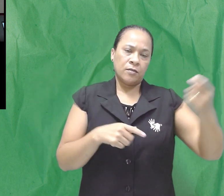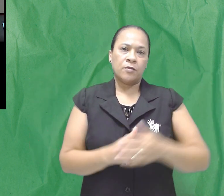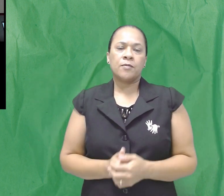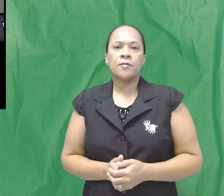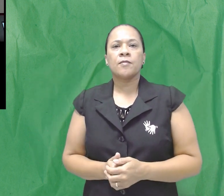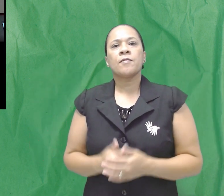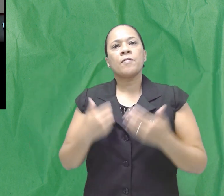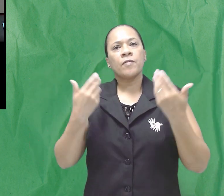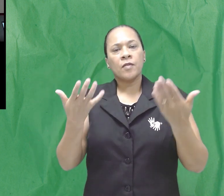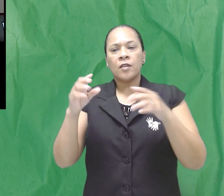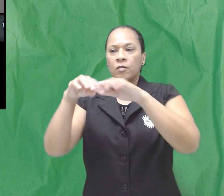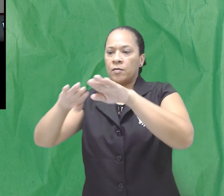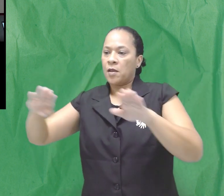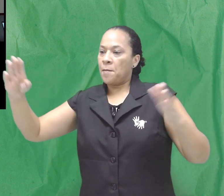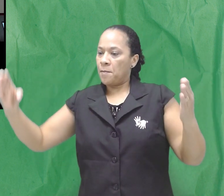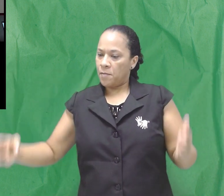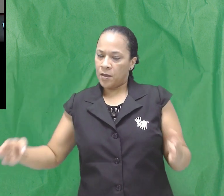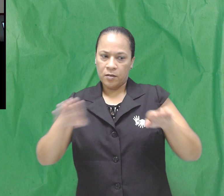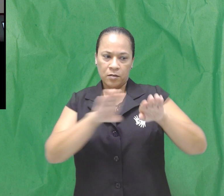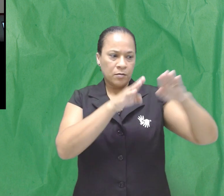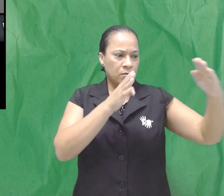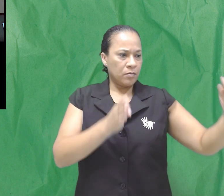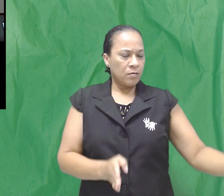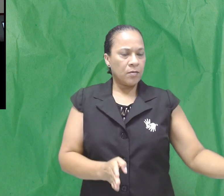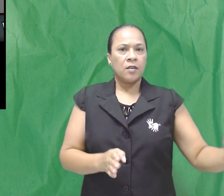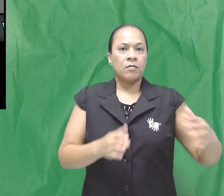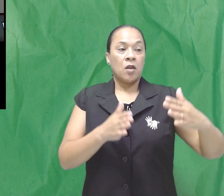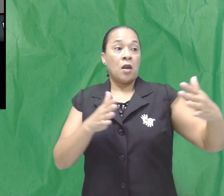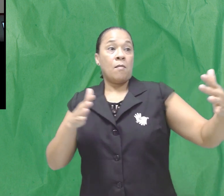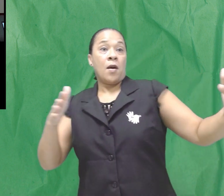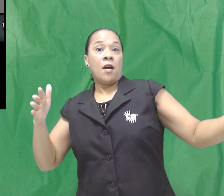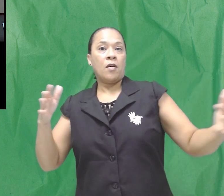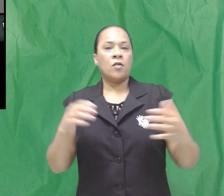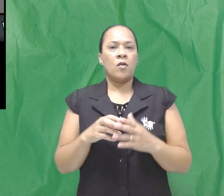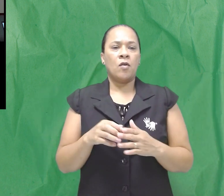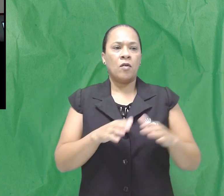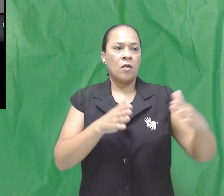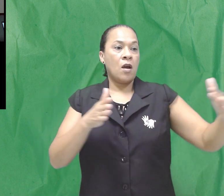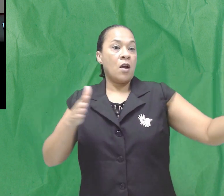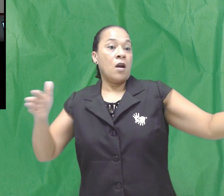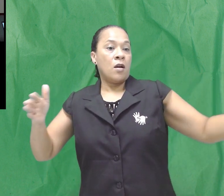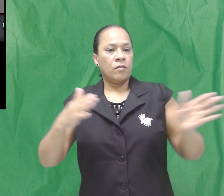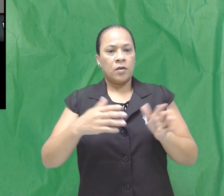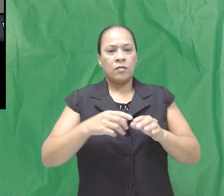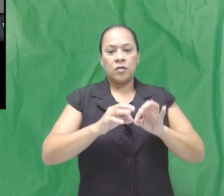experimentos, né, então temos que ter bancadas que elas possam ser amplas e largas, né, para facilitar